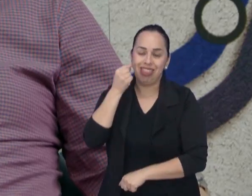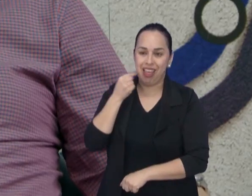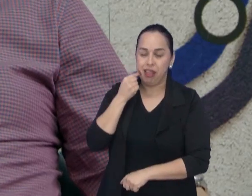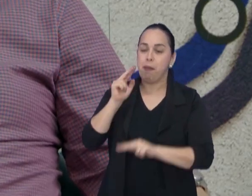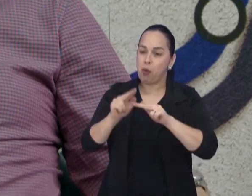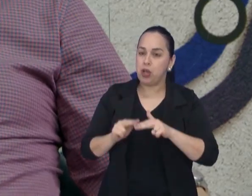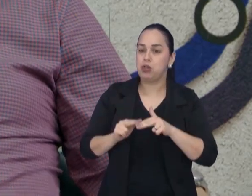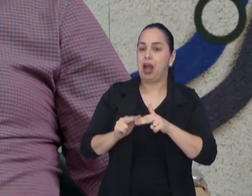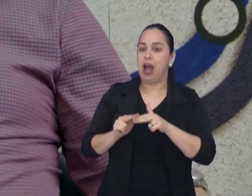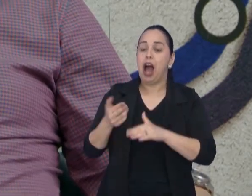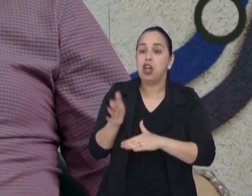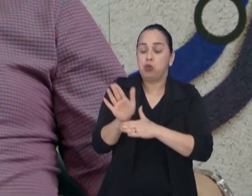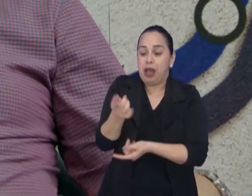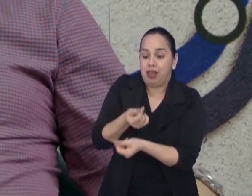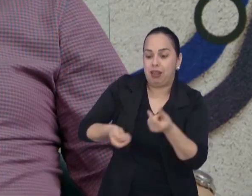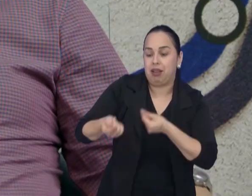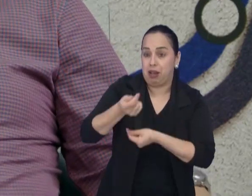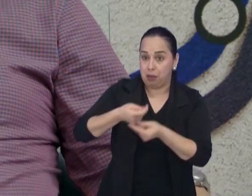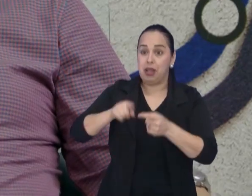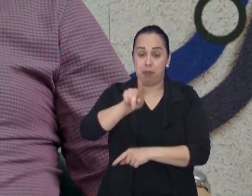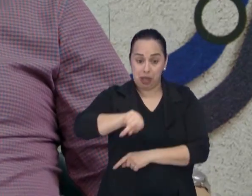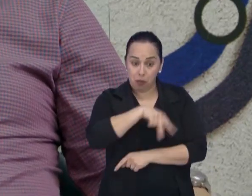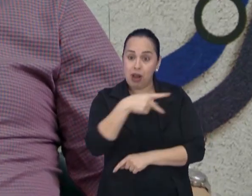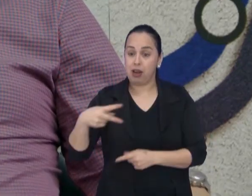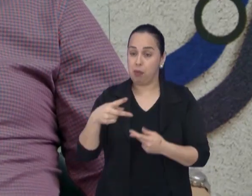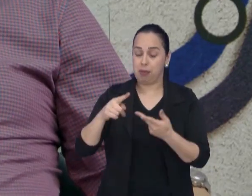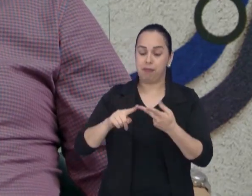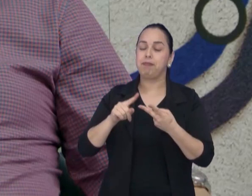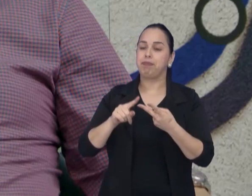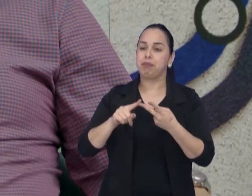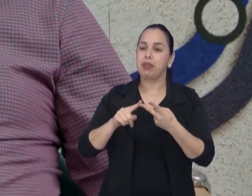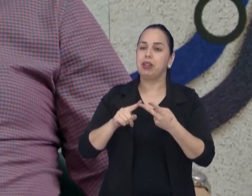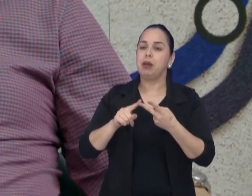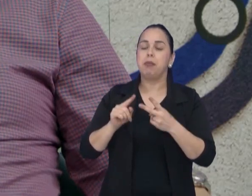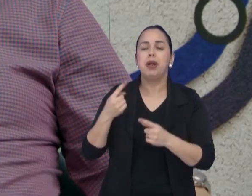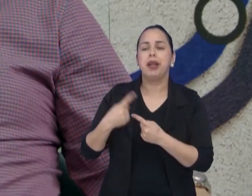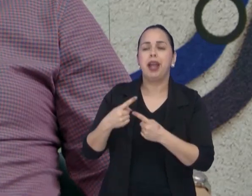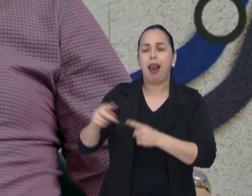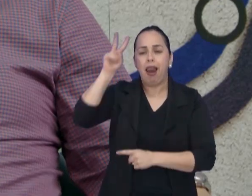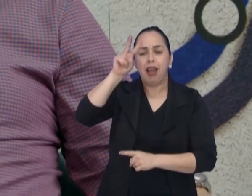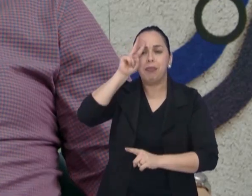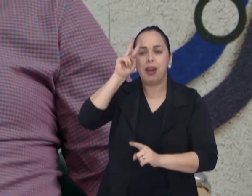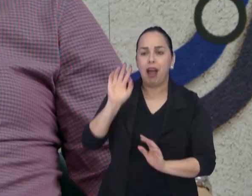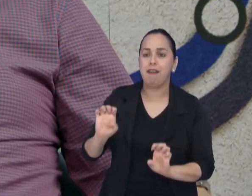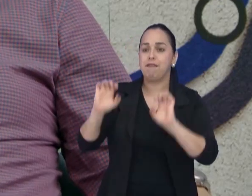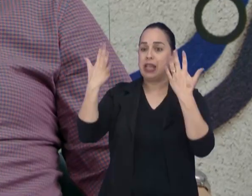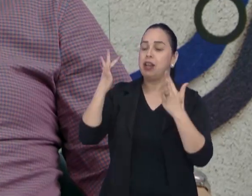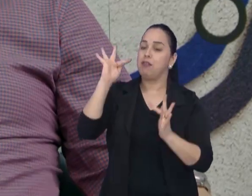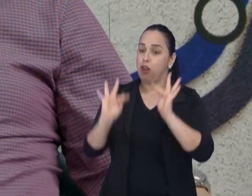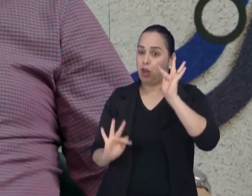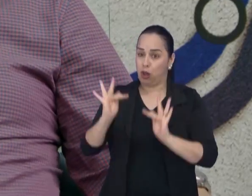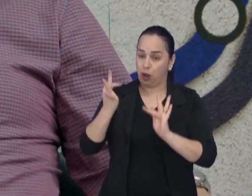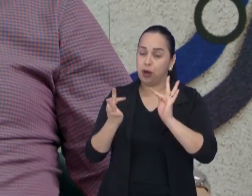São José, inclusive do Vale do Paraíba, né, por toda a sua questão folclórica, por todas as festas que nós